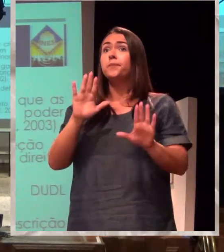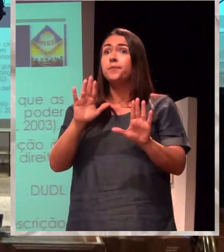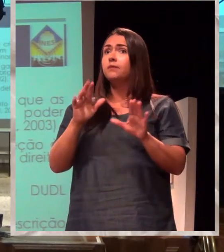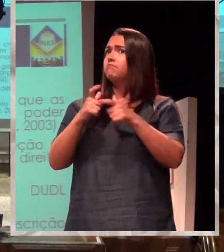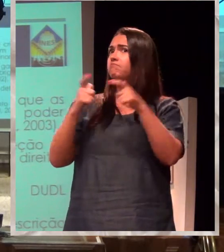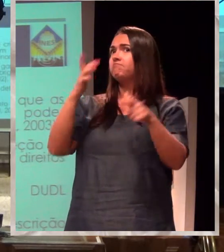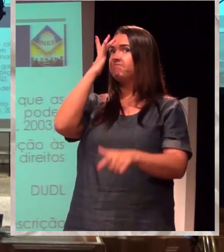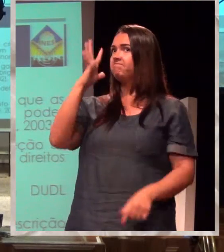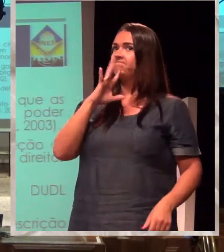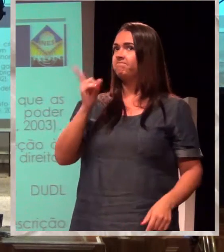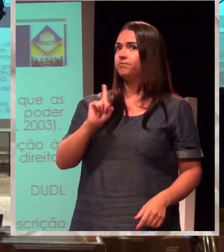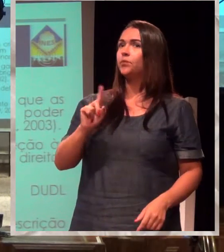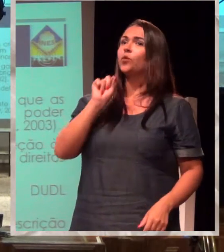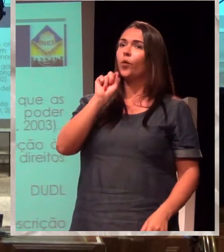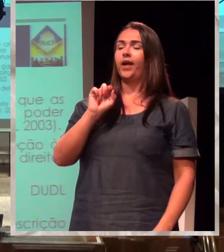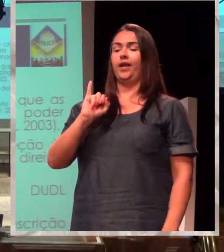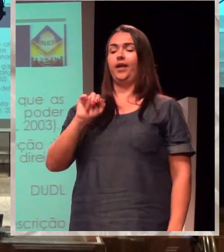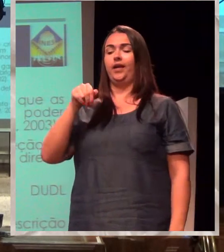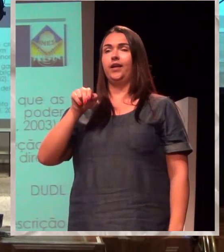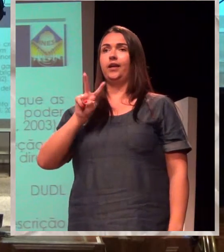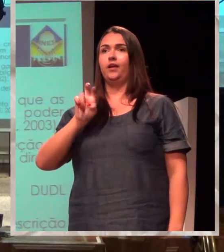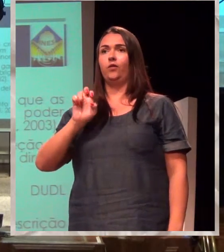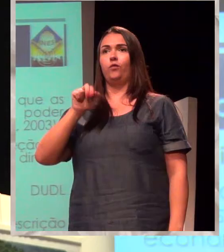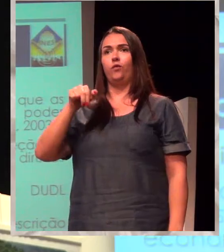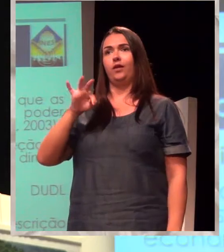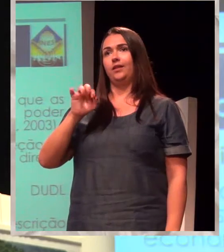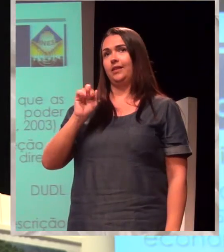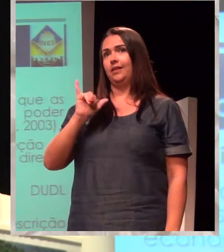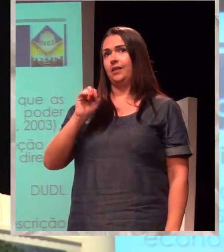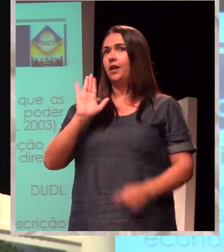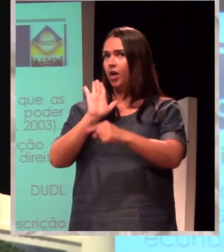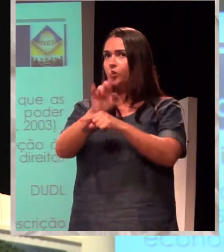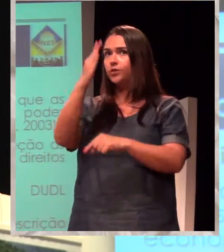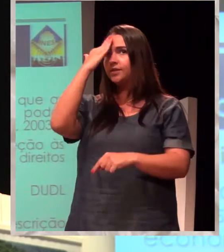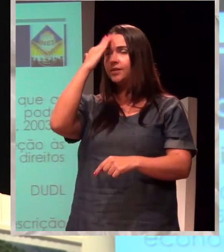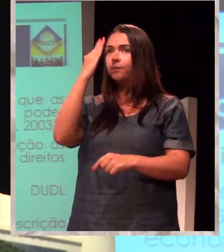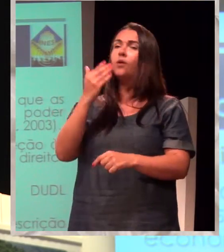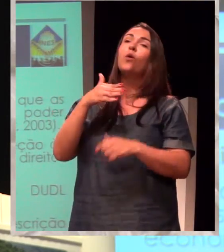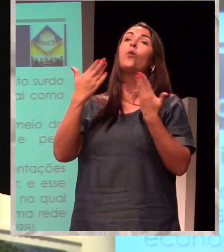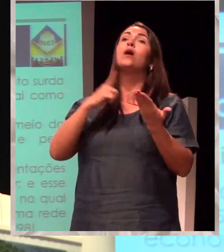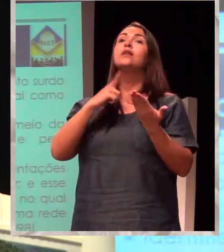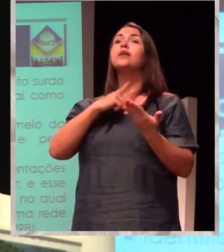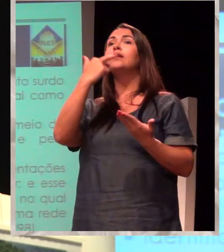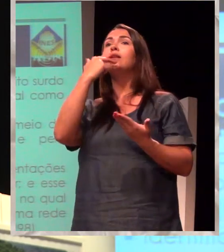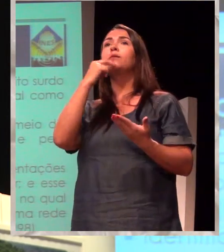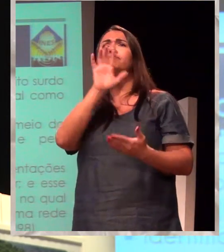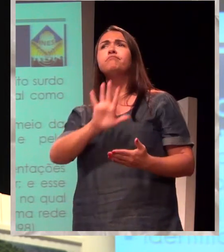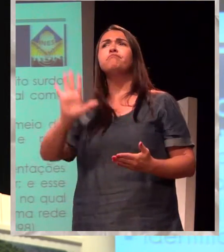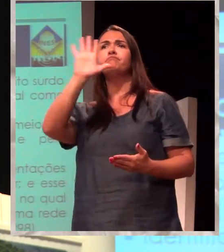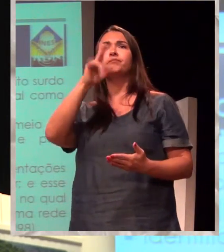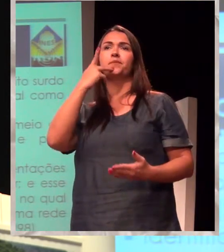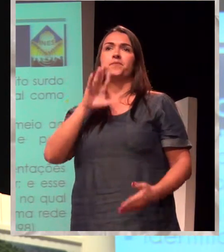desconhecem isso. Então, esse inventário vem trazer todas essas línguas que são faladas no território.